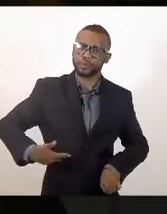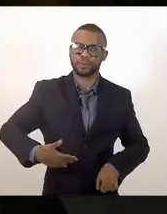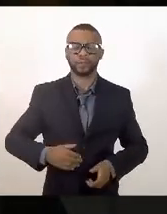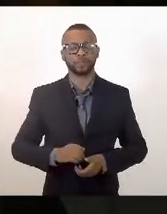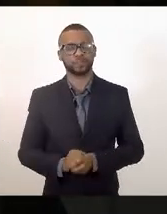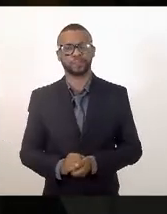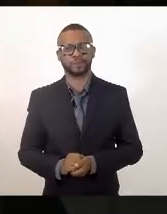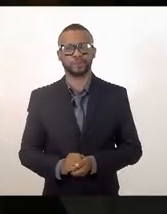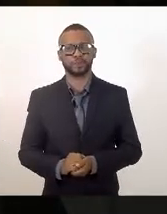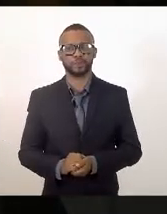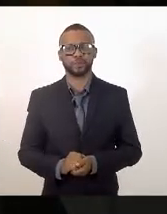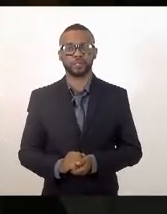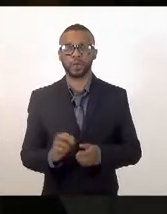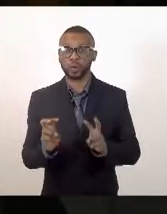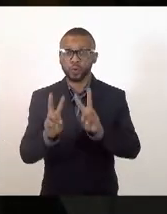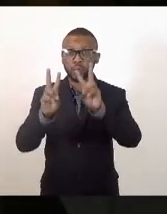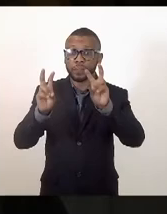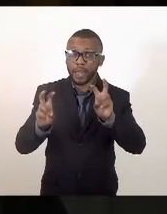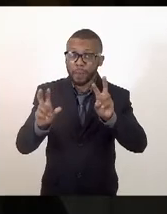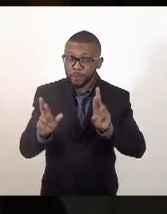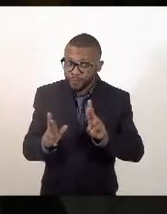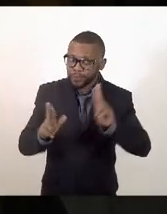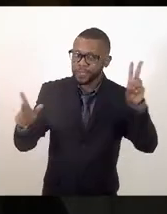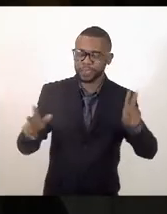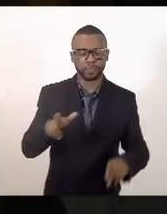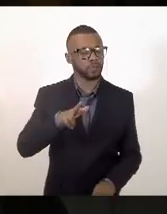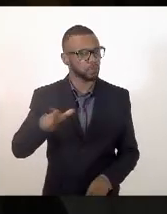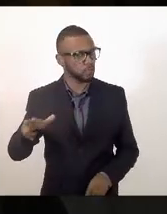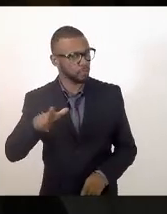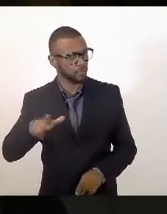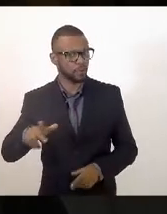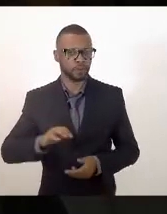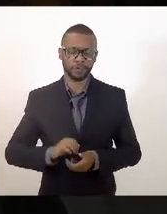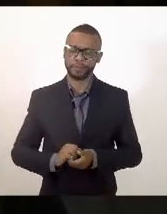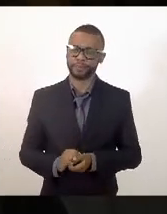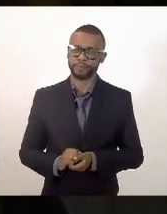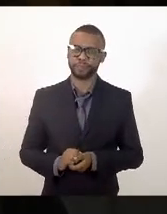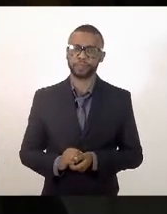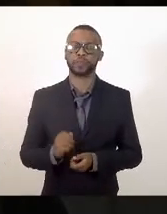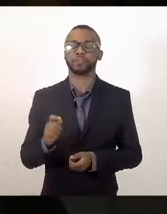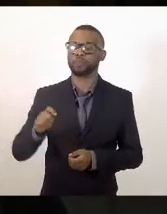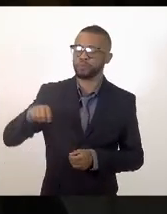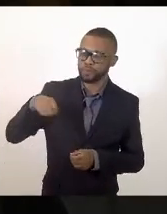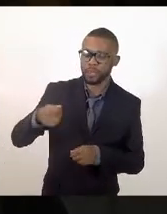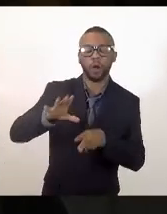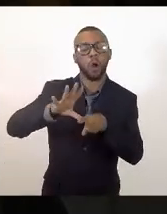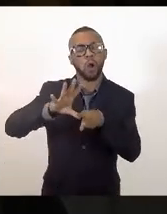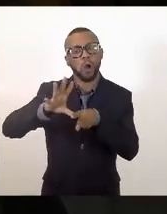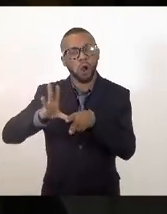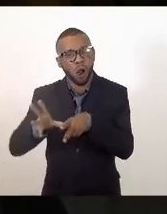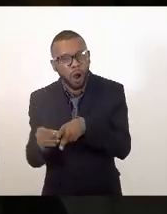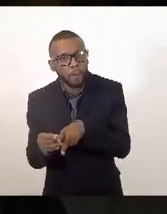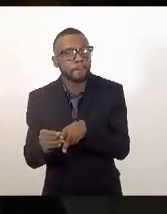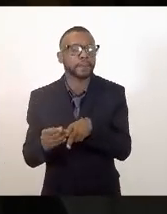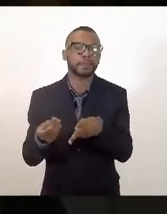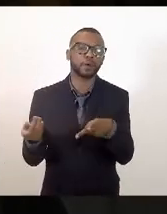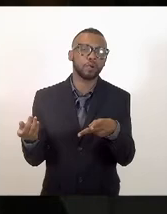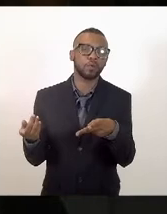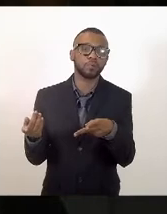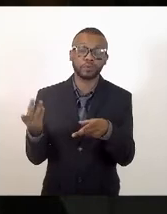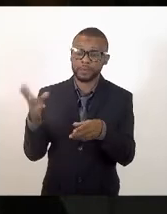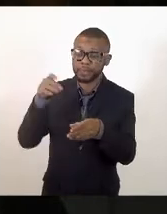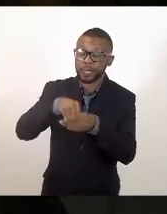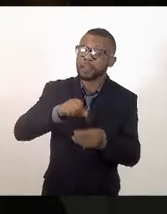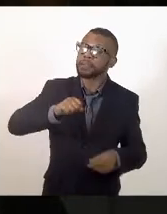E o tema não foi diferente. Foi corrupção na